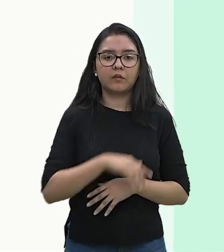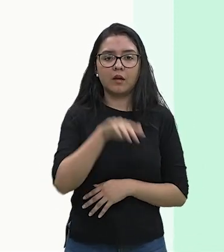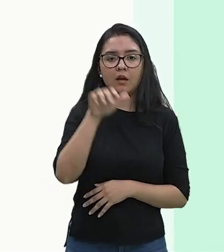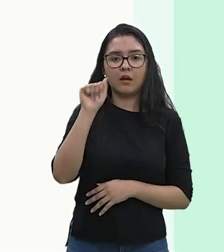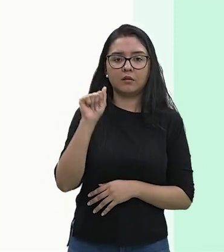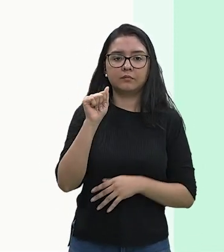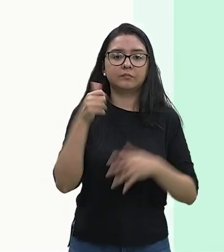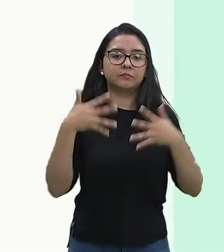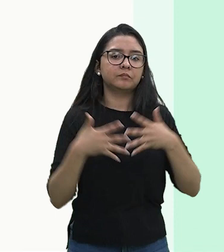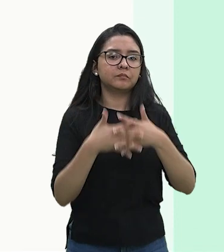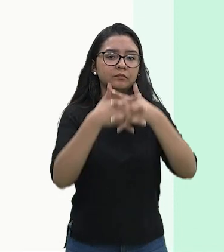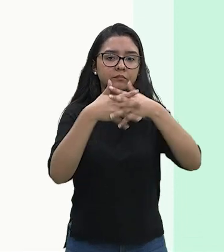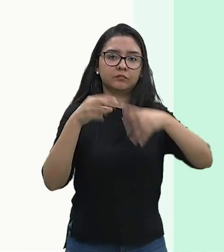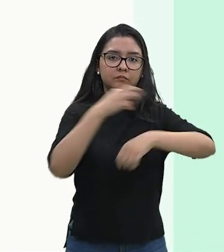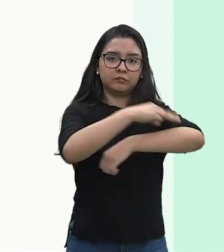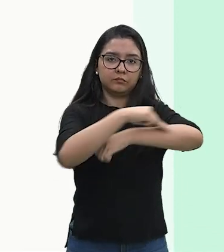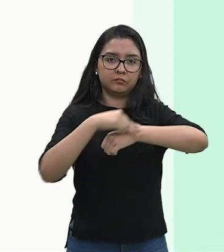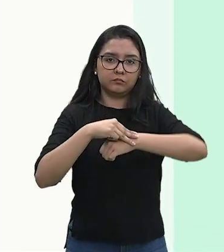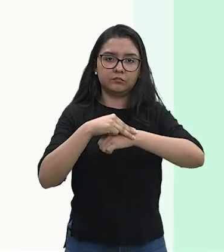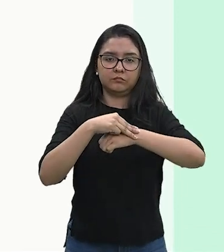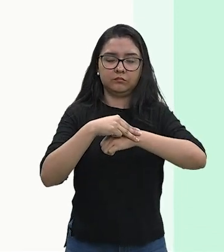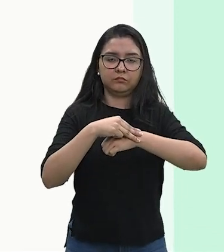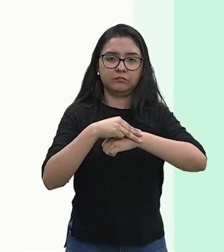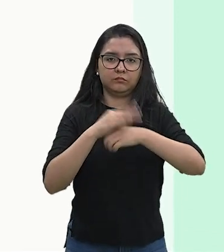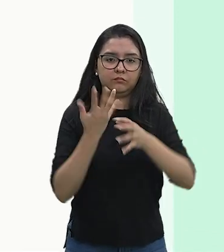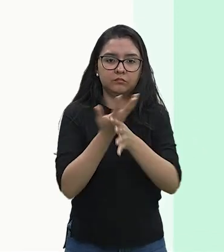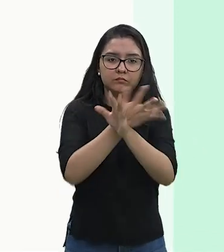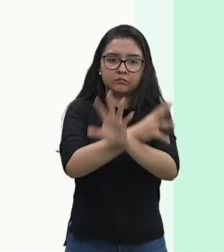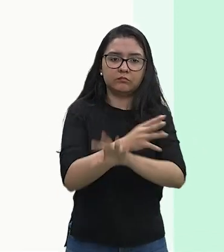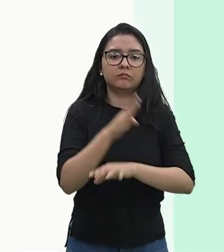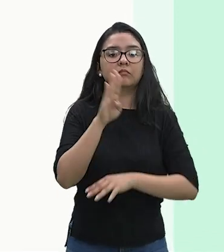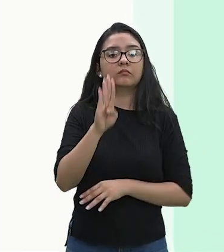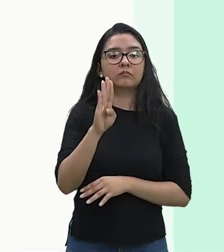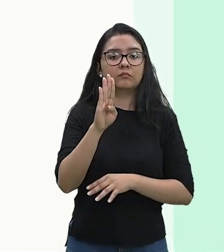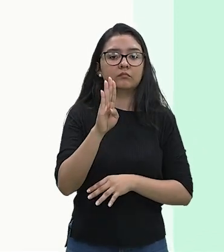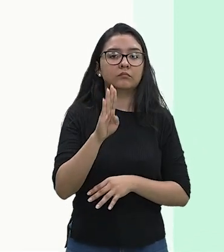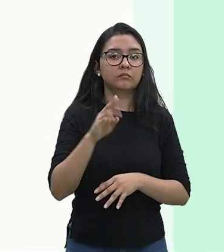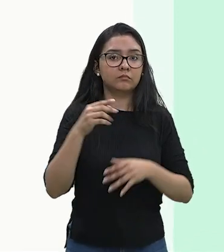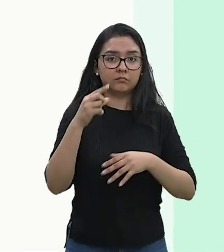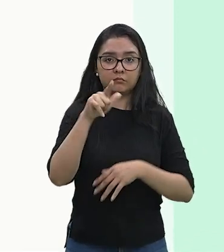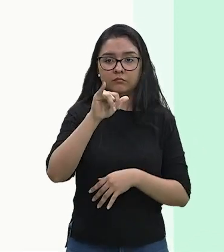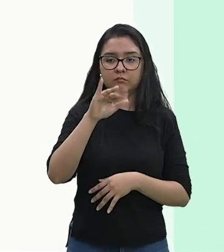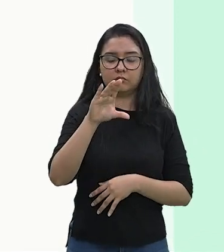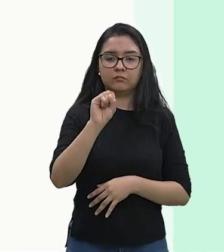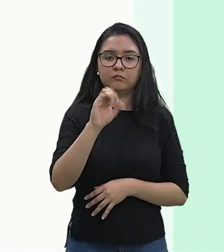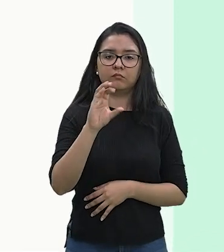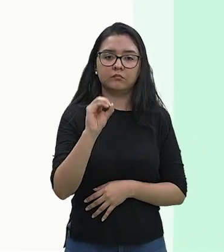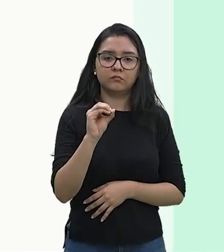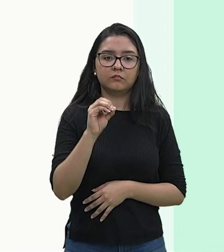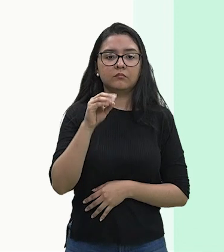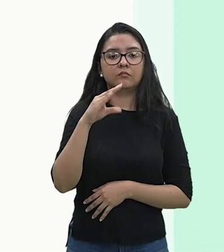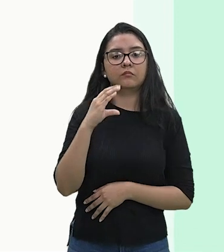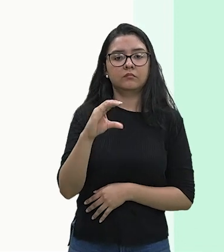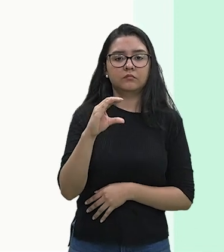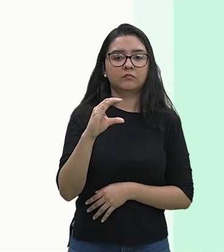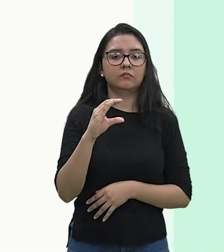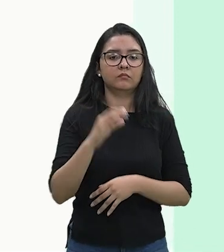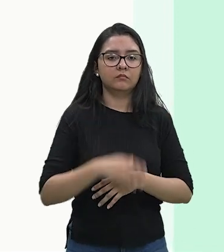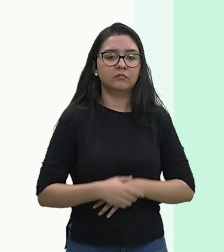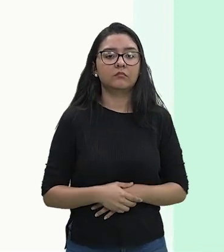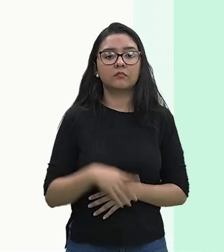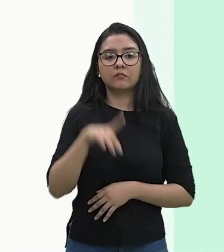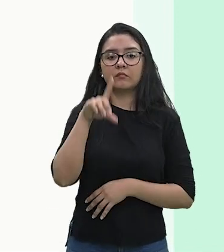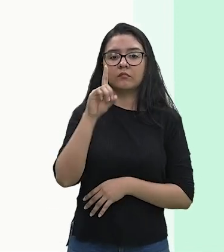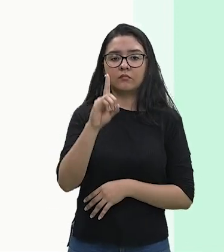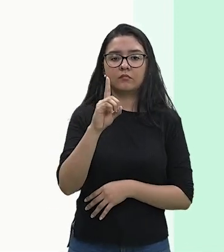A, tecido muscular esquelético. B, tecido muscular liso. C, tecido conjuntivo. E D,